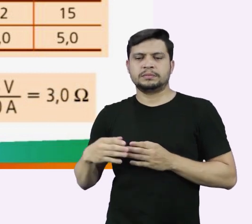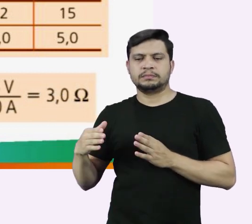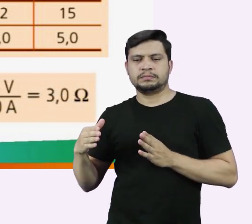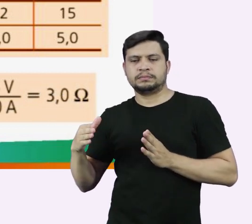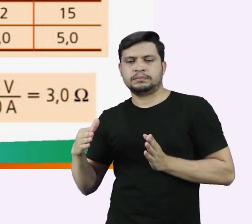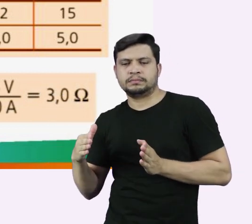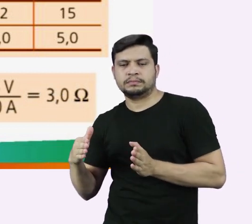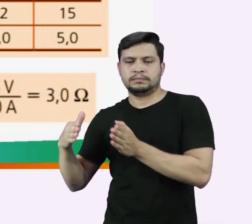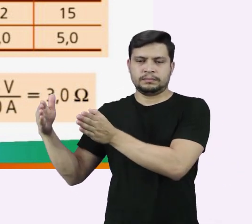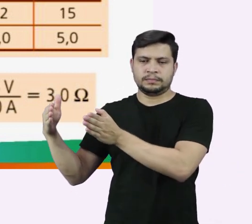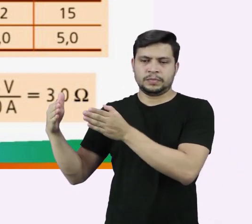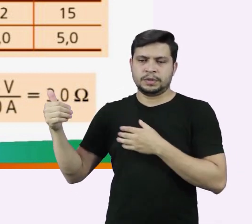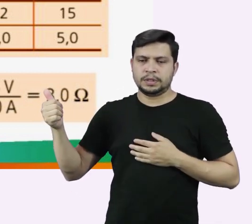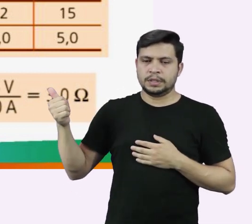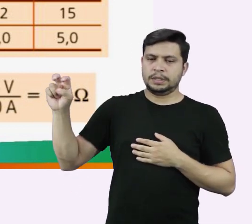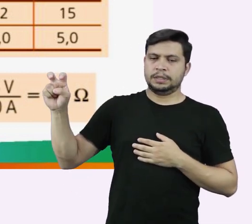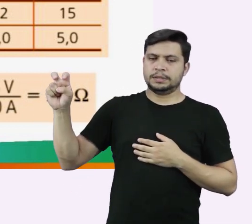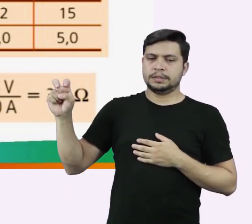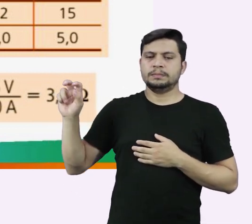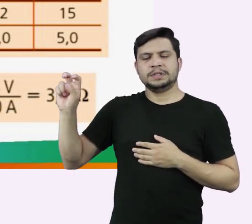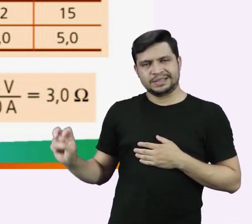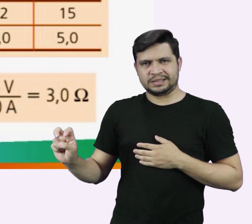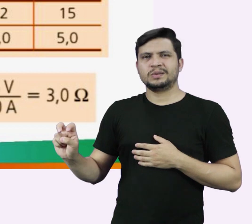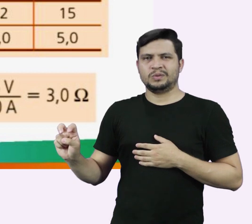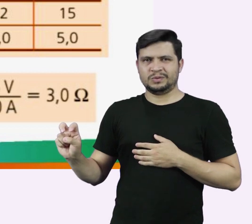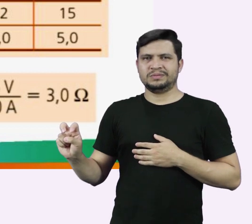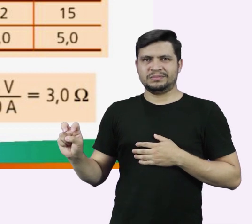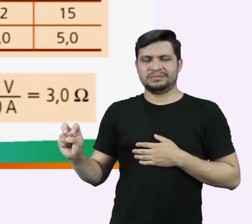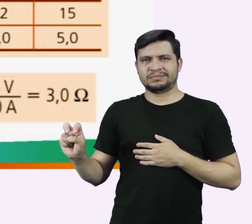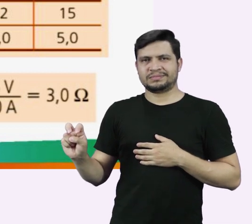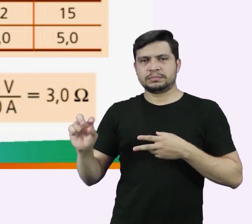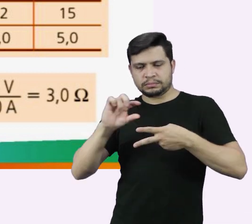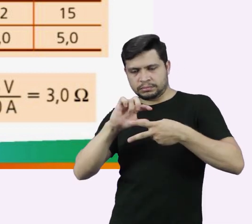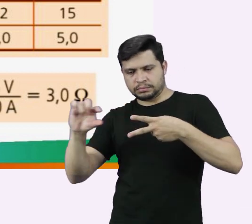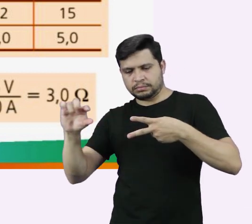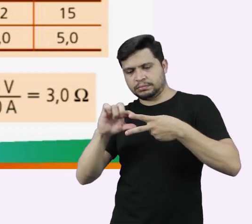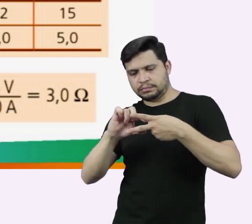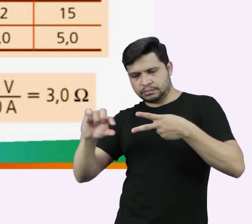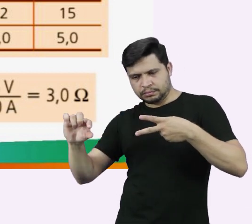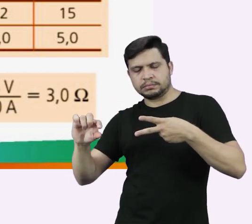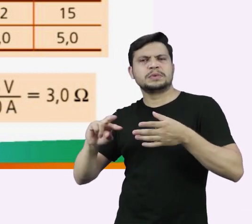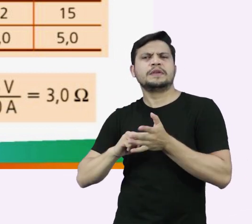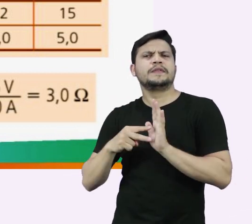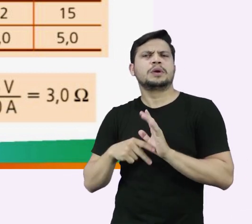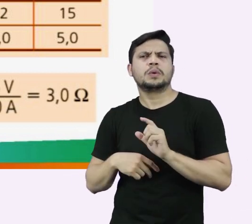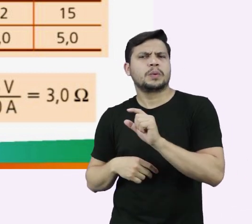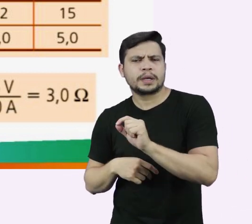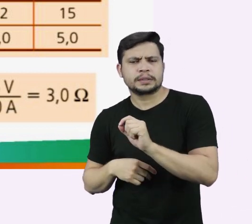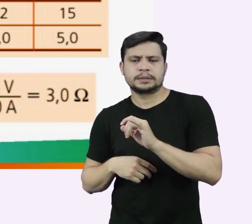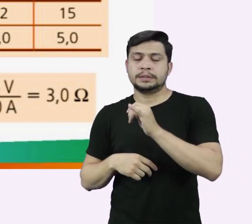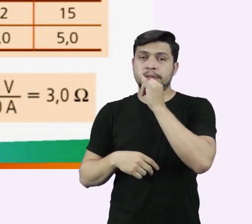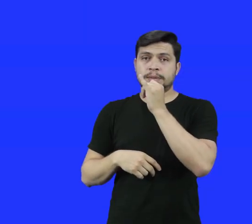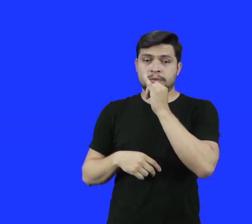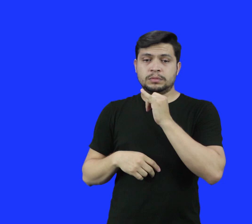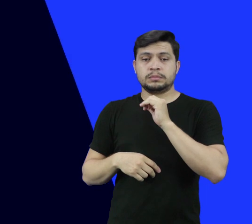no caso vai para 4 amperes. Depois para 15 volts e a corrente vai para 5 amperes. O que isso está significando? Se eu fizer a razão,